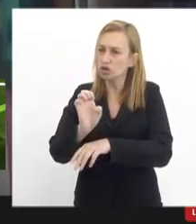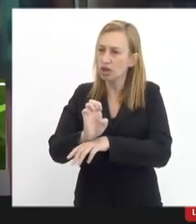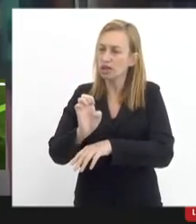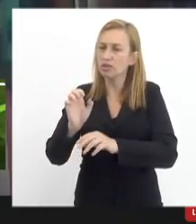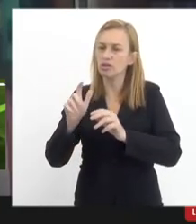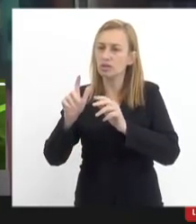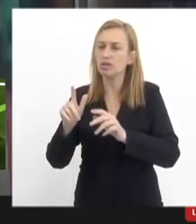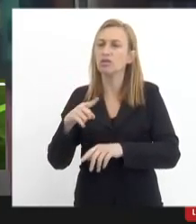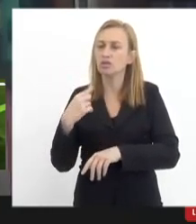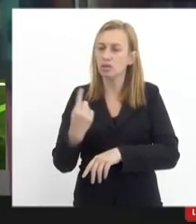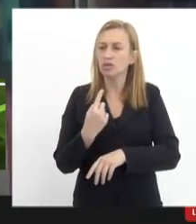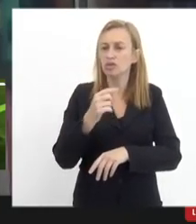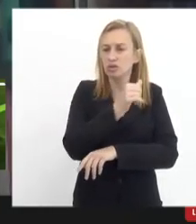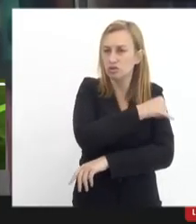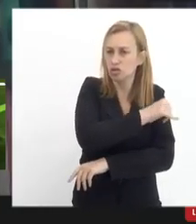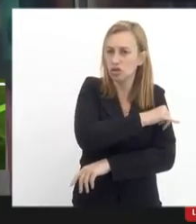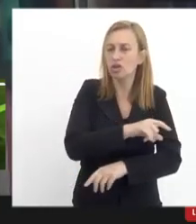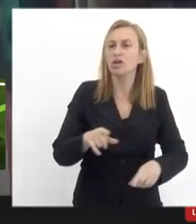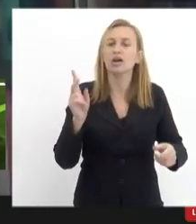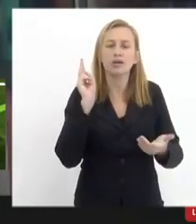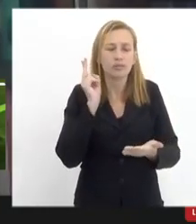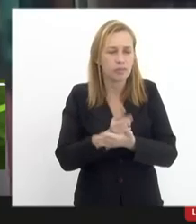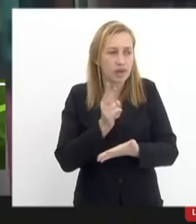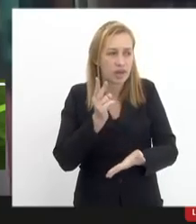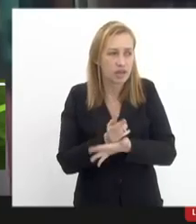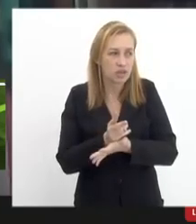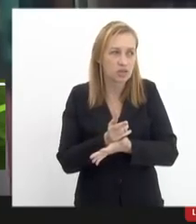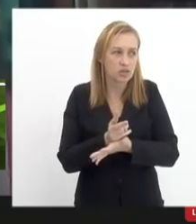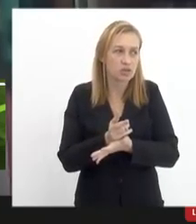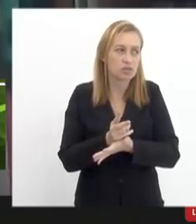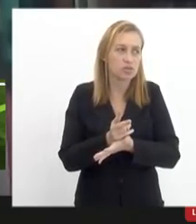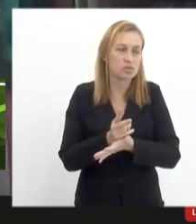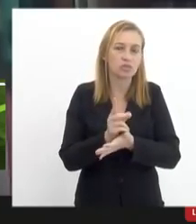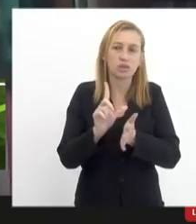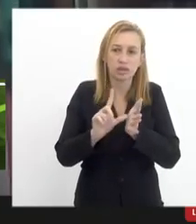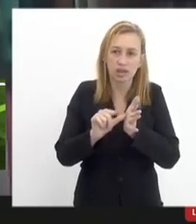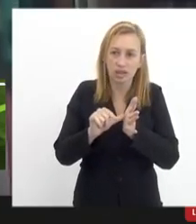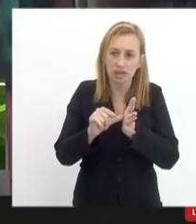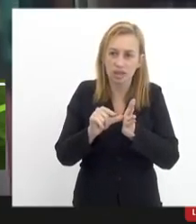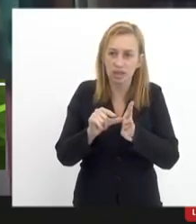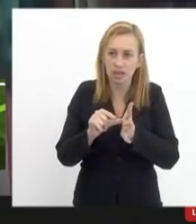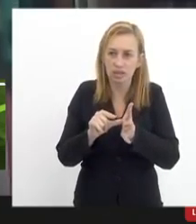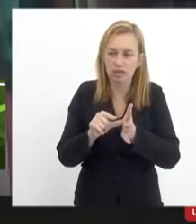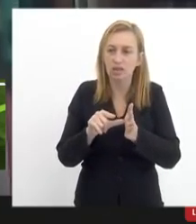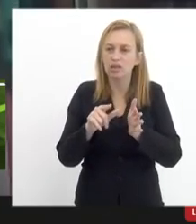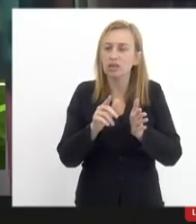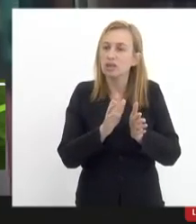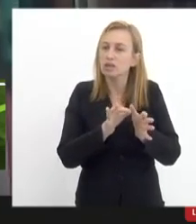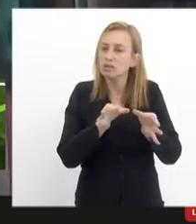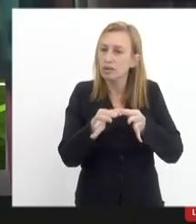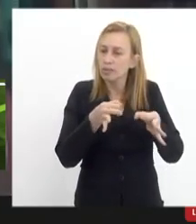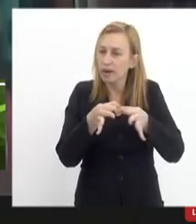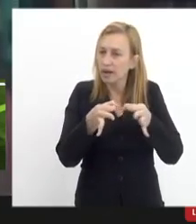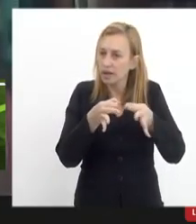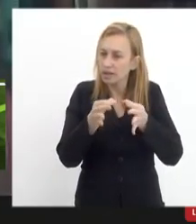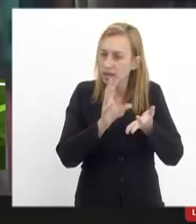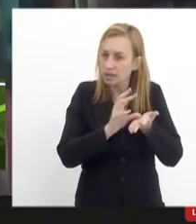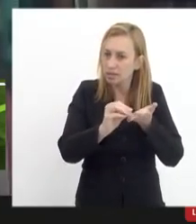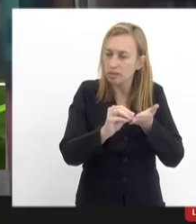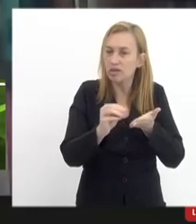Janeiro, mesmo tardiamente, agende essa pauta quando temos